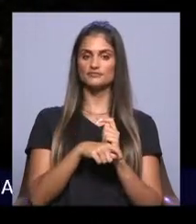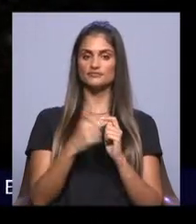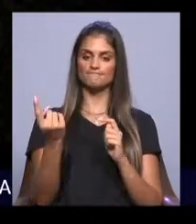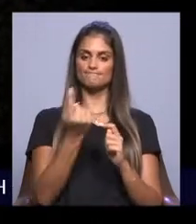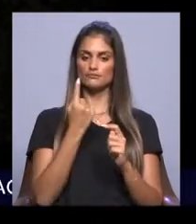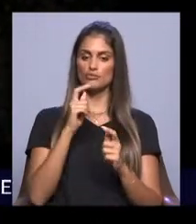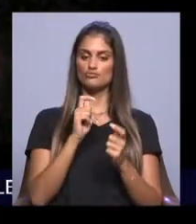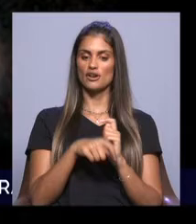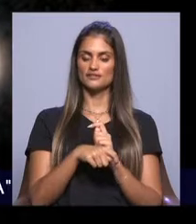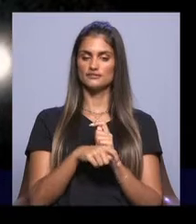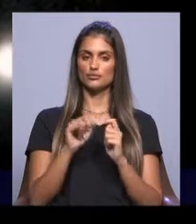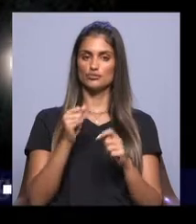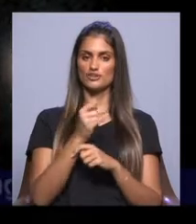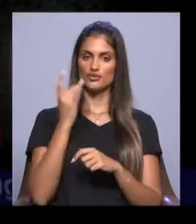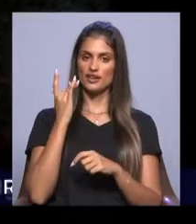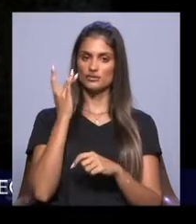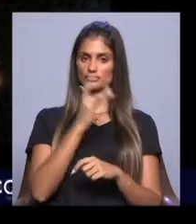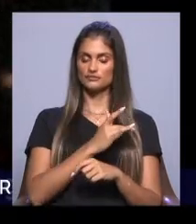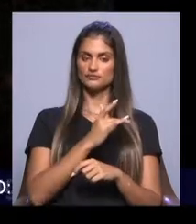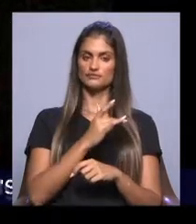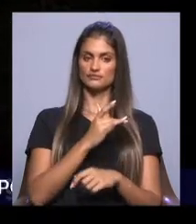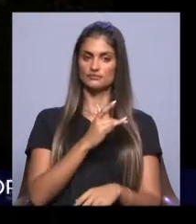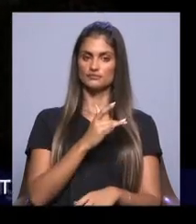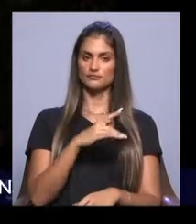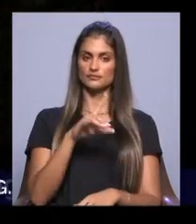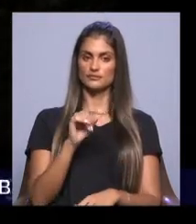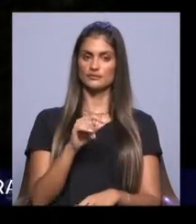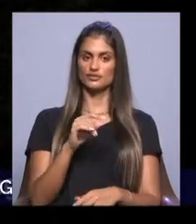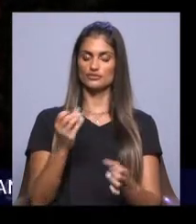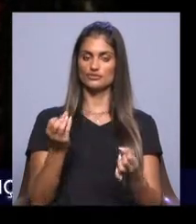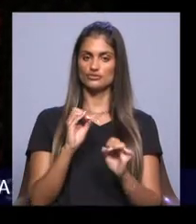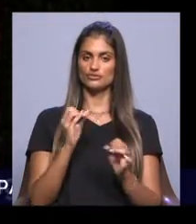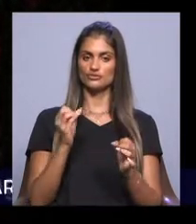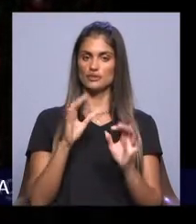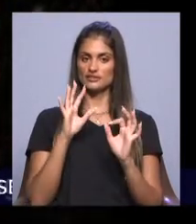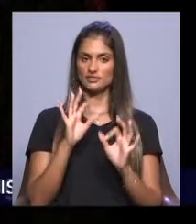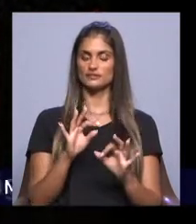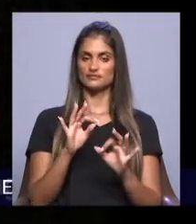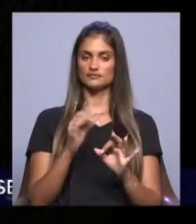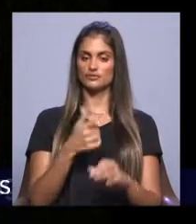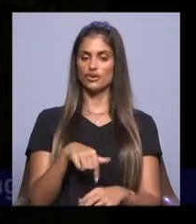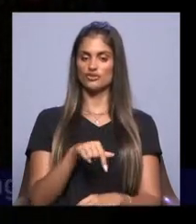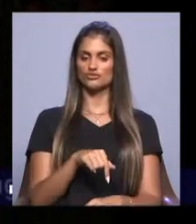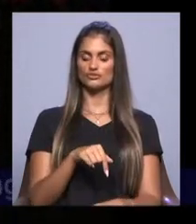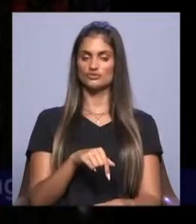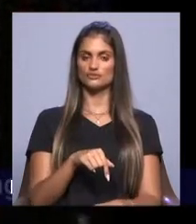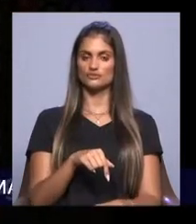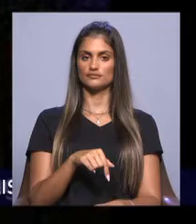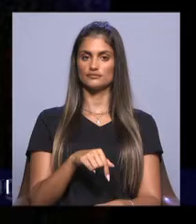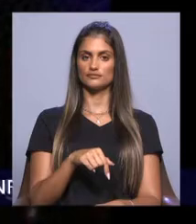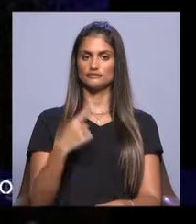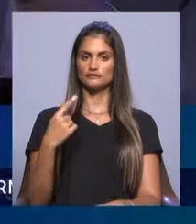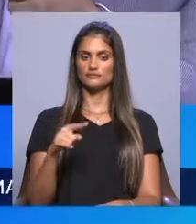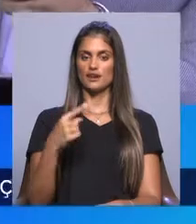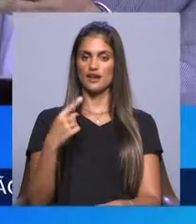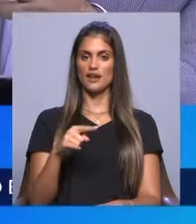rotação em buracos negros supermaciços. Em buracos negros que não sejam tão supermaciços, Daniel, nós temos uma